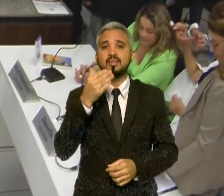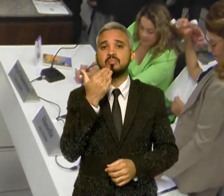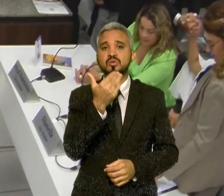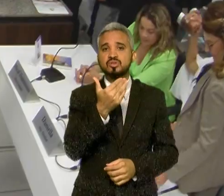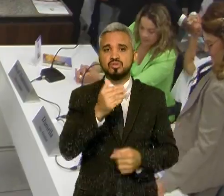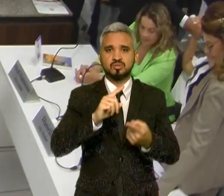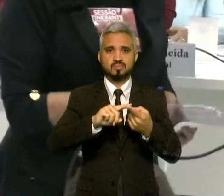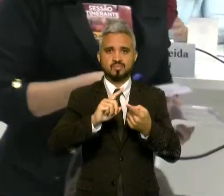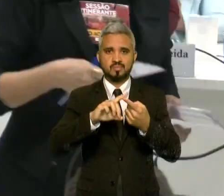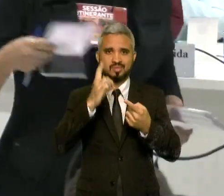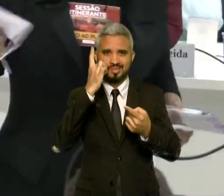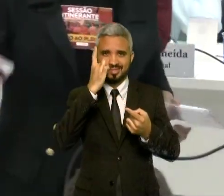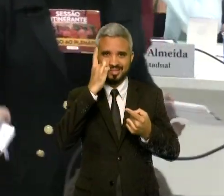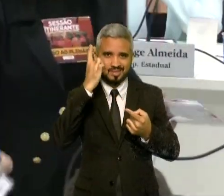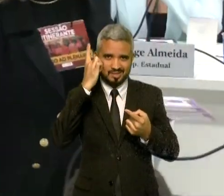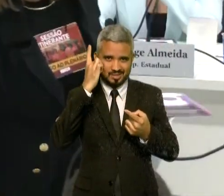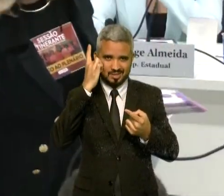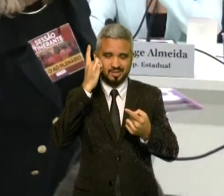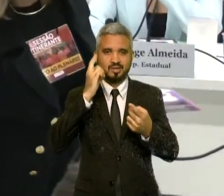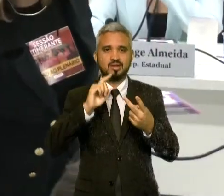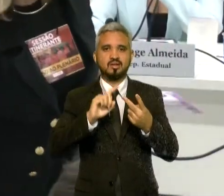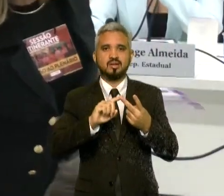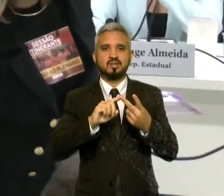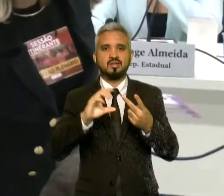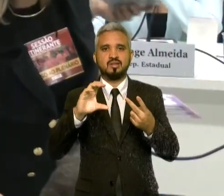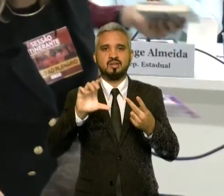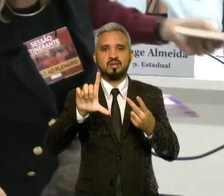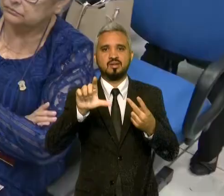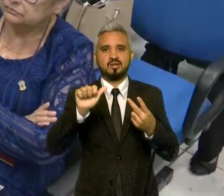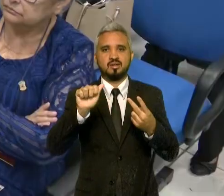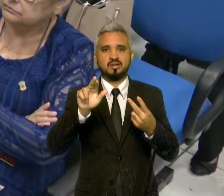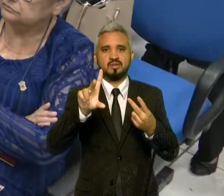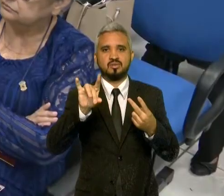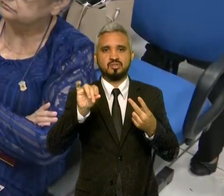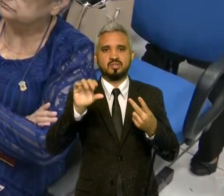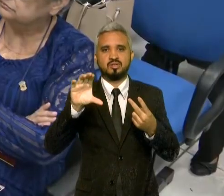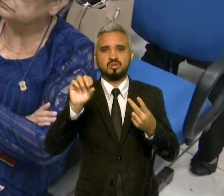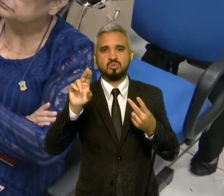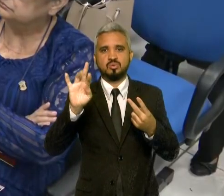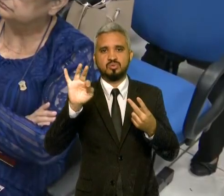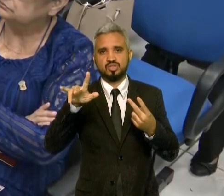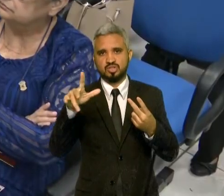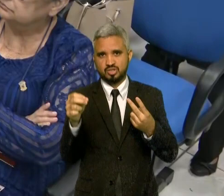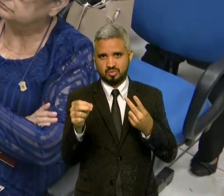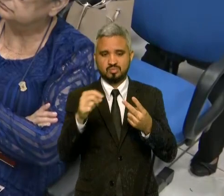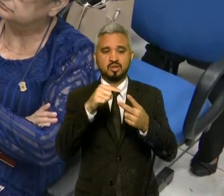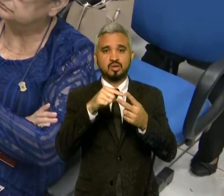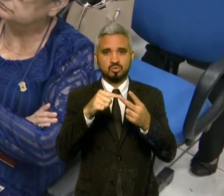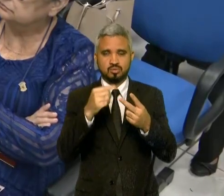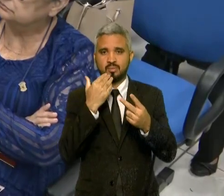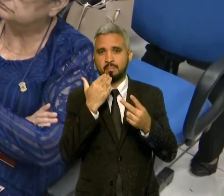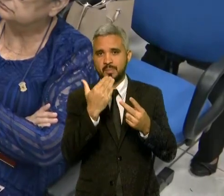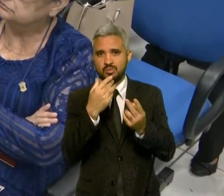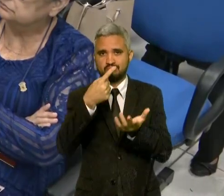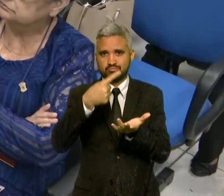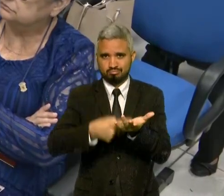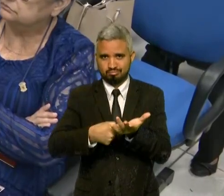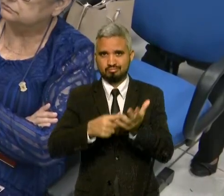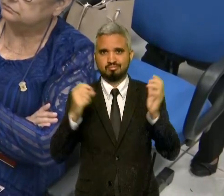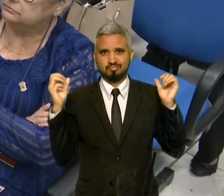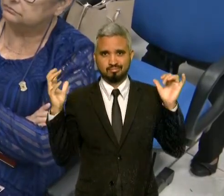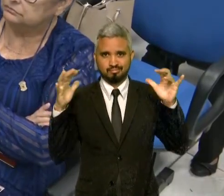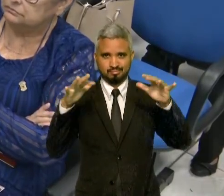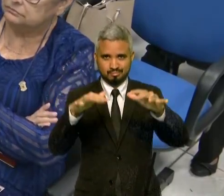Coutinho, do PDT, no intuito de resgatar a região leste do Maranhão. Além dos parlamentares, estão presentes autoridades municipais,